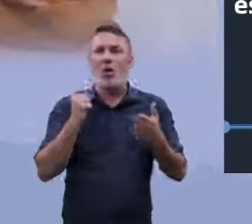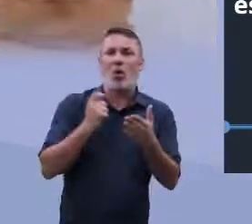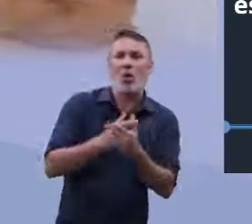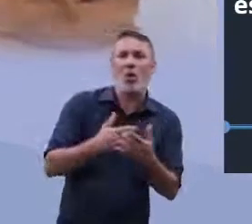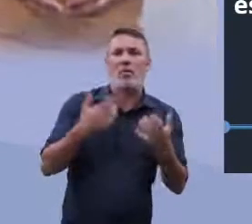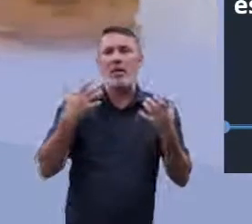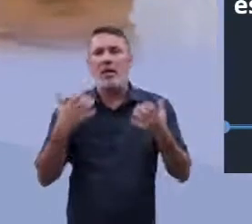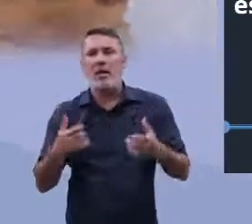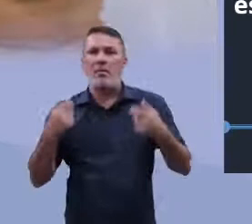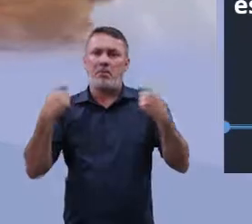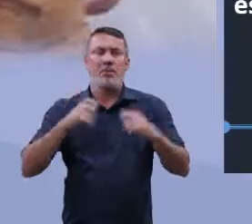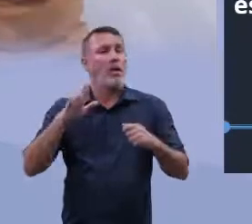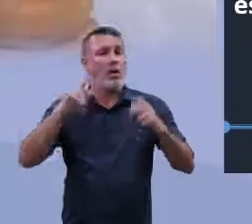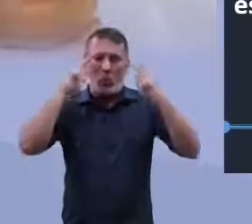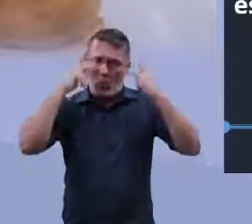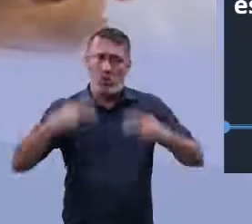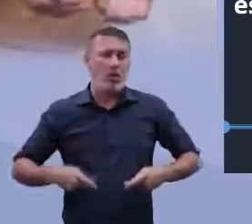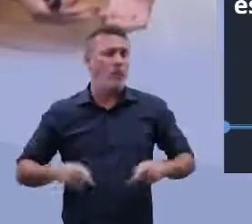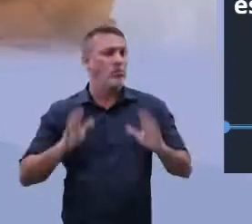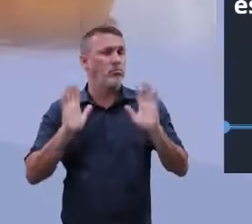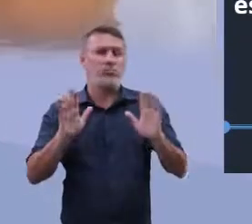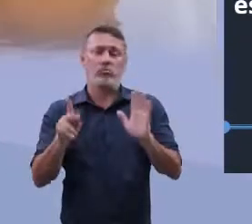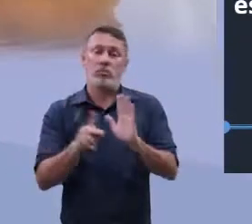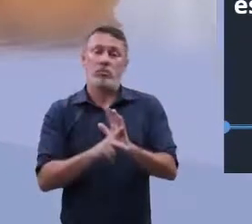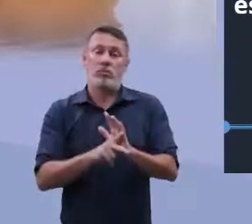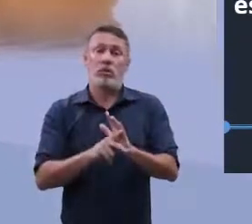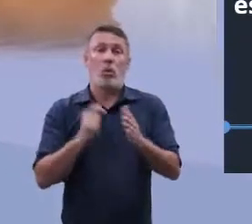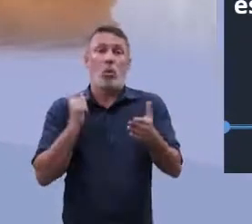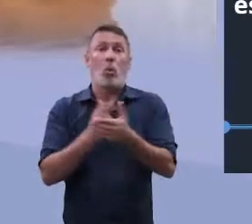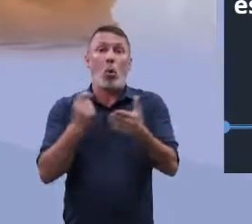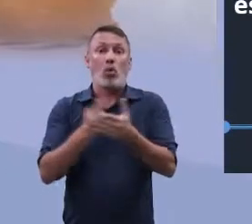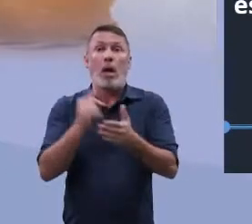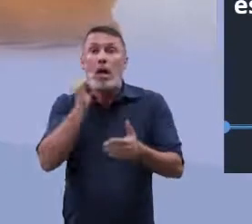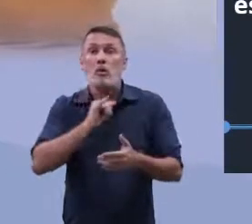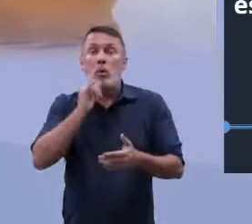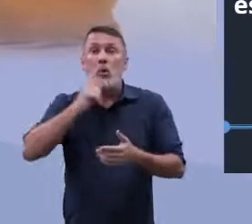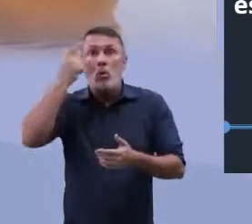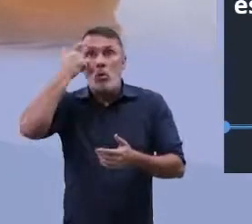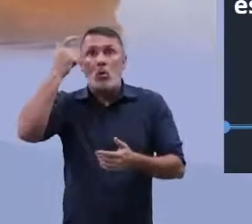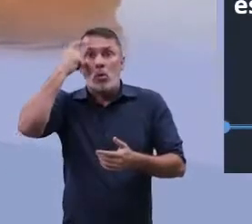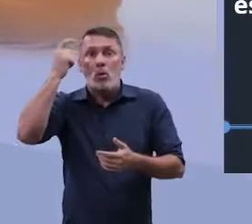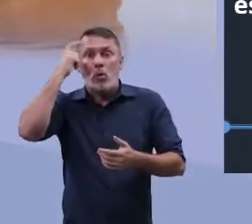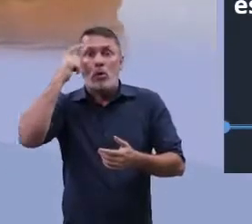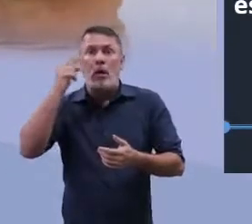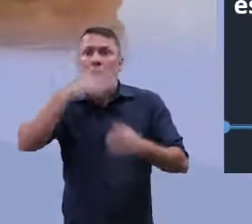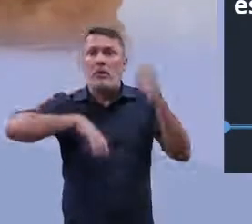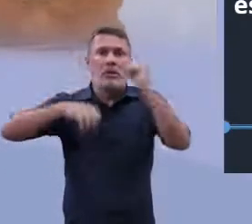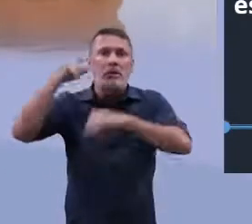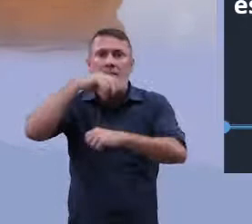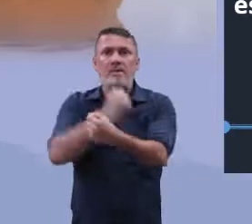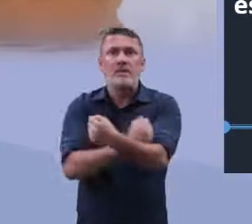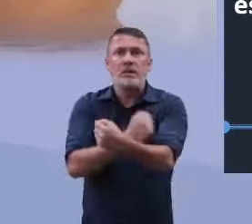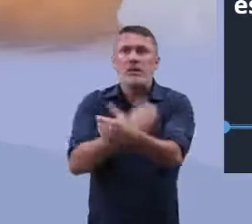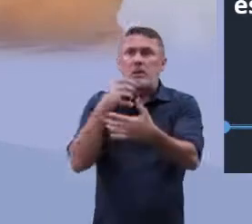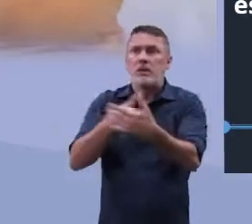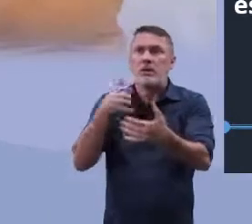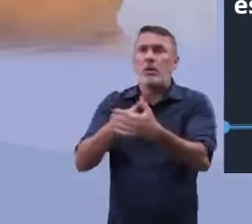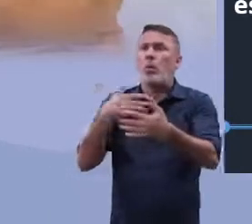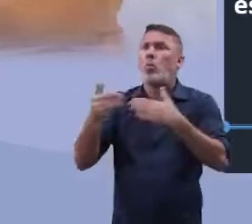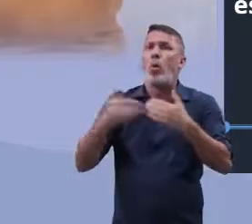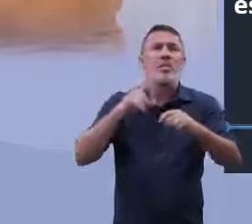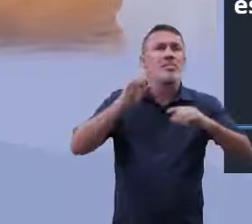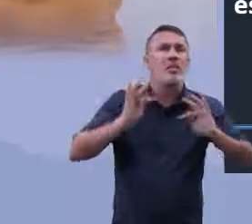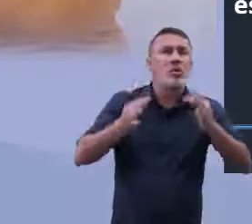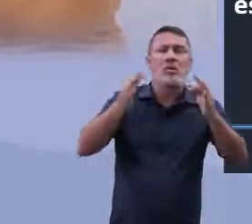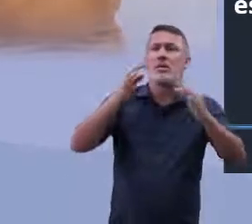quer consumir, é uma necessidade humana. Consumismo é o uso exagerado de diversas